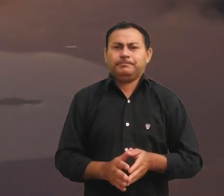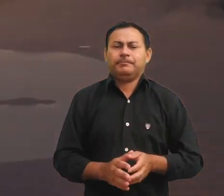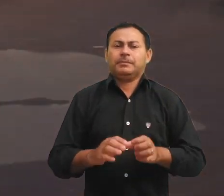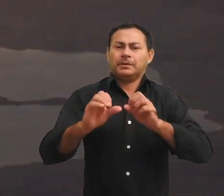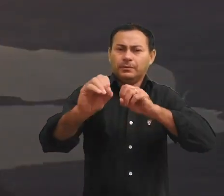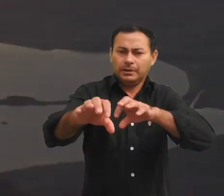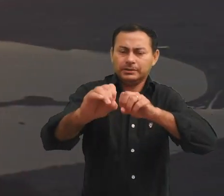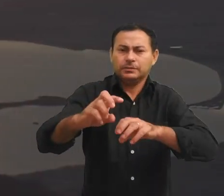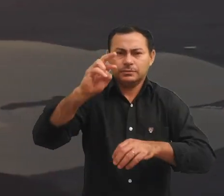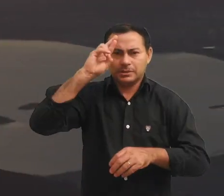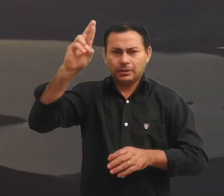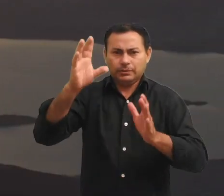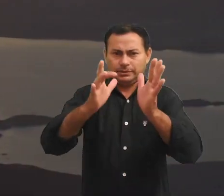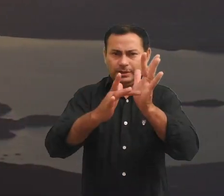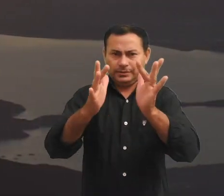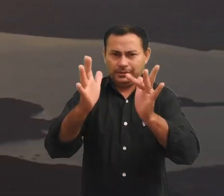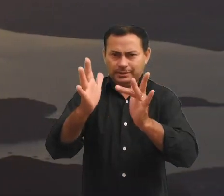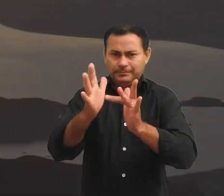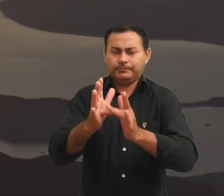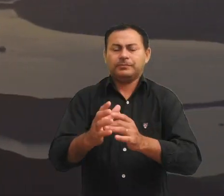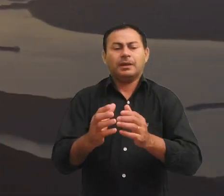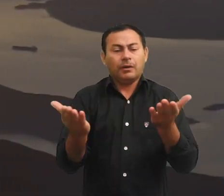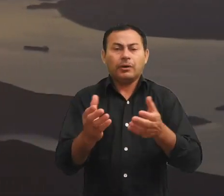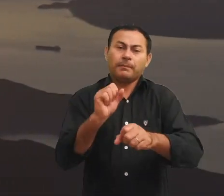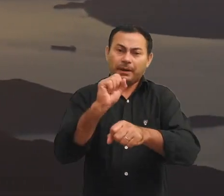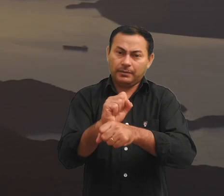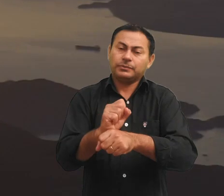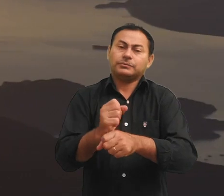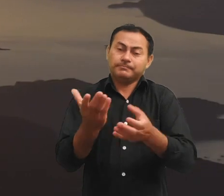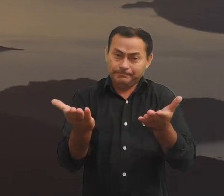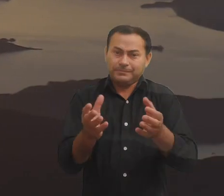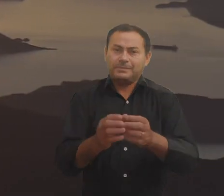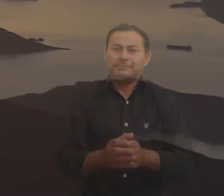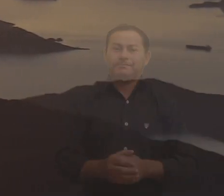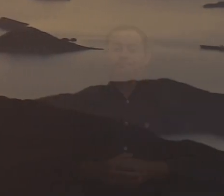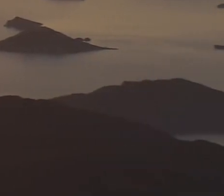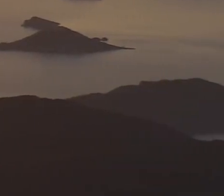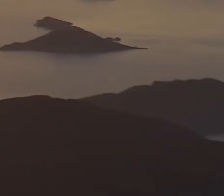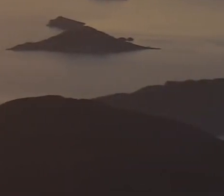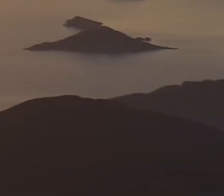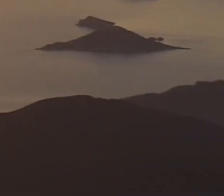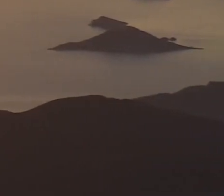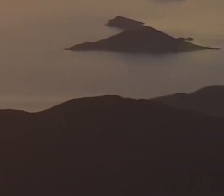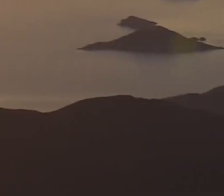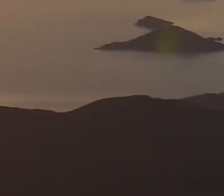profundamente o ensino do Senhor Jesus. Ficamos por aqui.